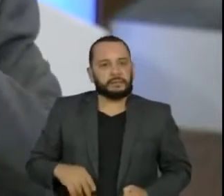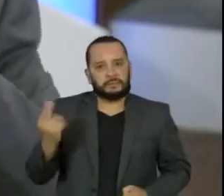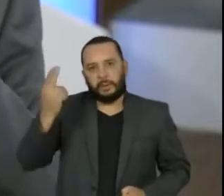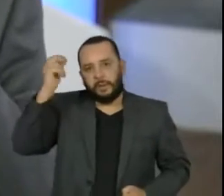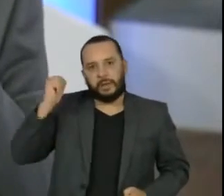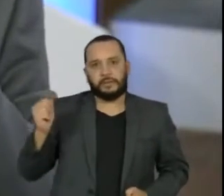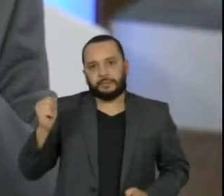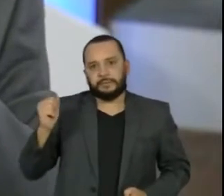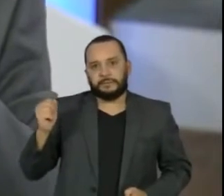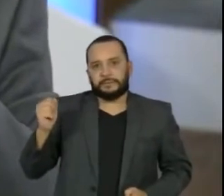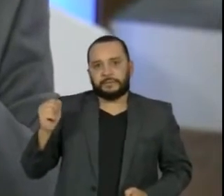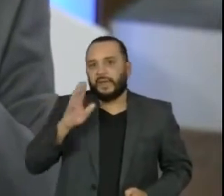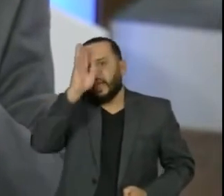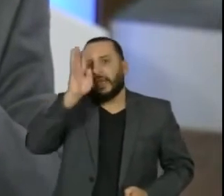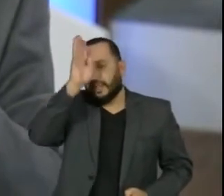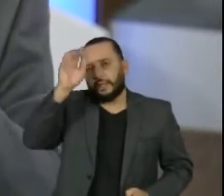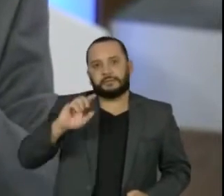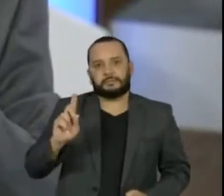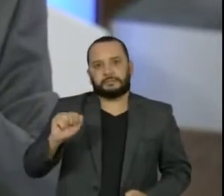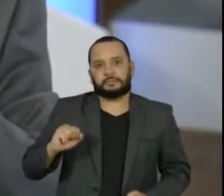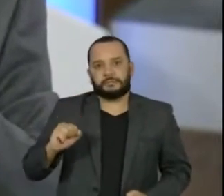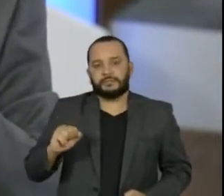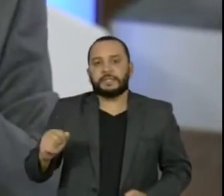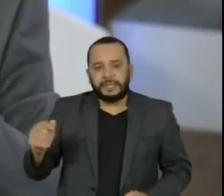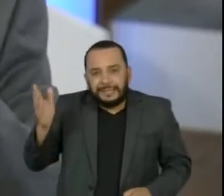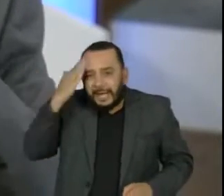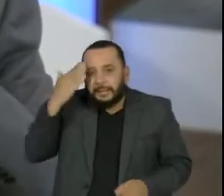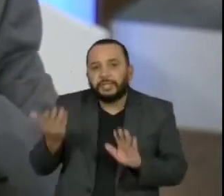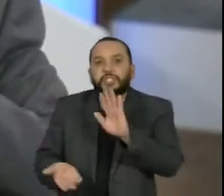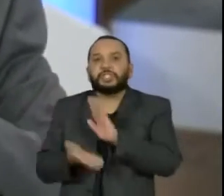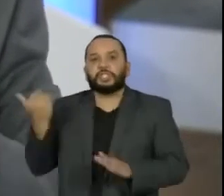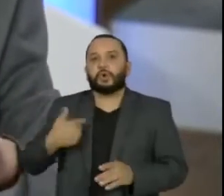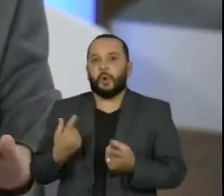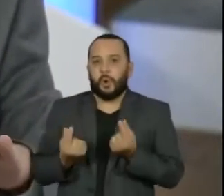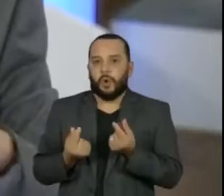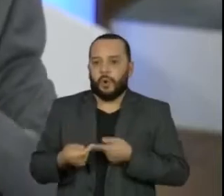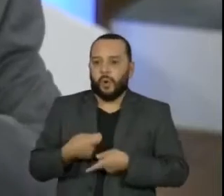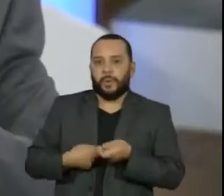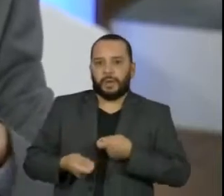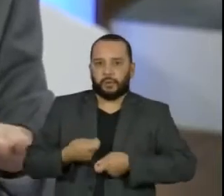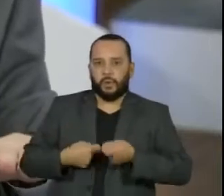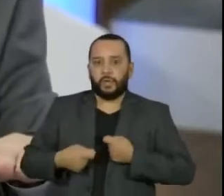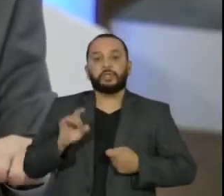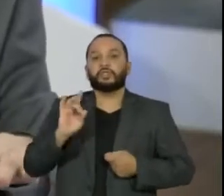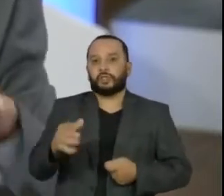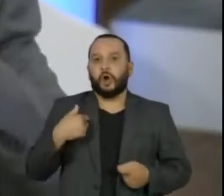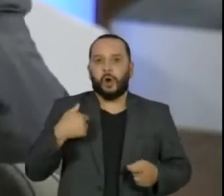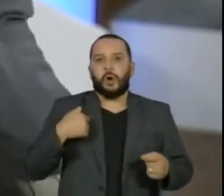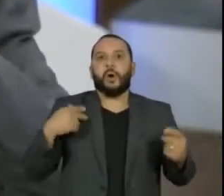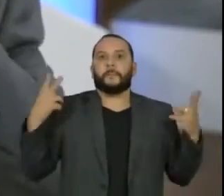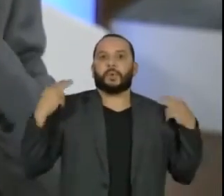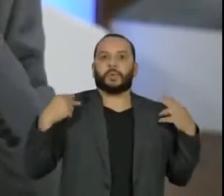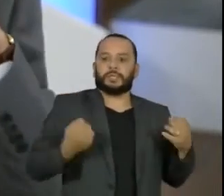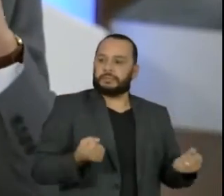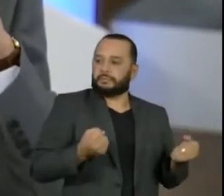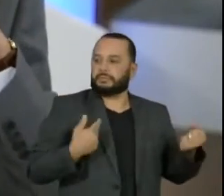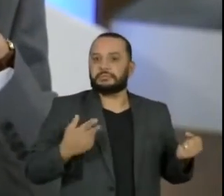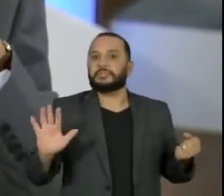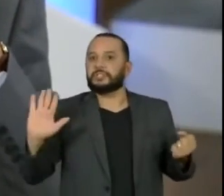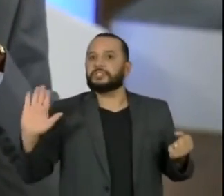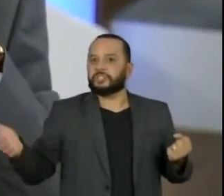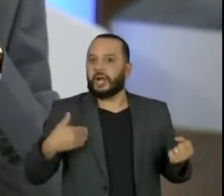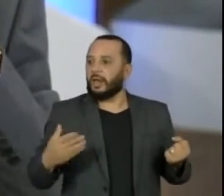quando eles tiraram os cobradores, que é uma conversa que tem que voltar para a mesa sem demagogia, eu tirei o aumento.